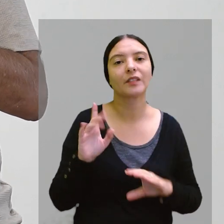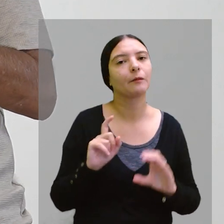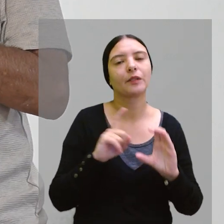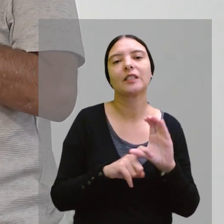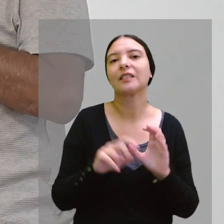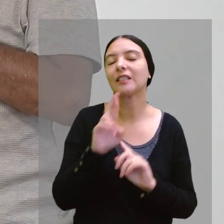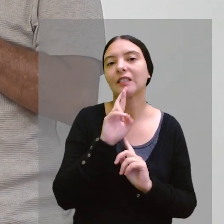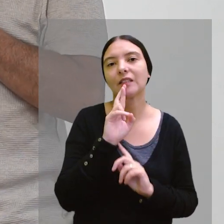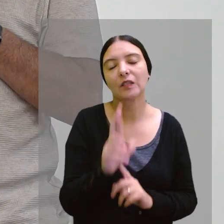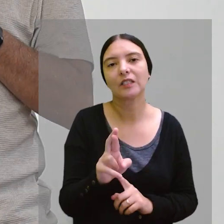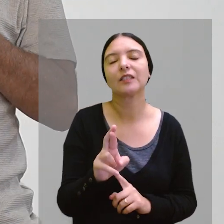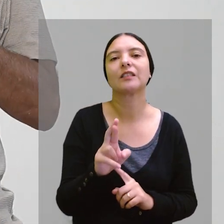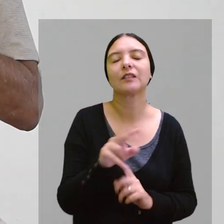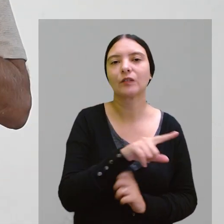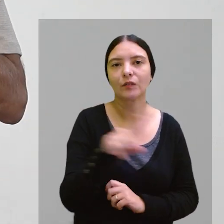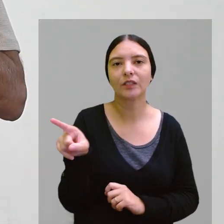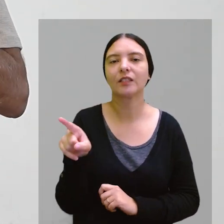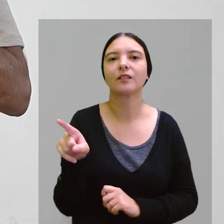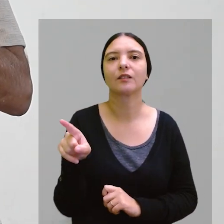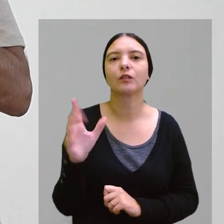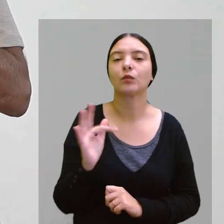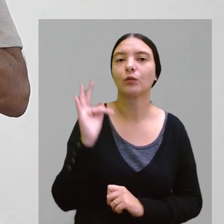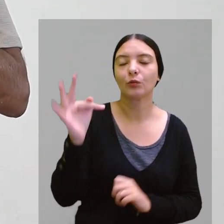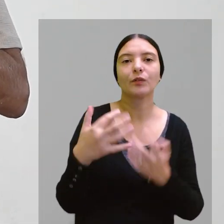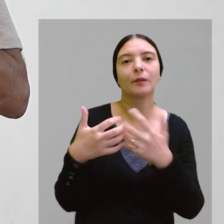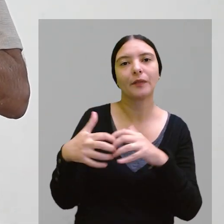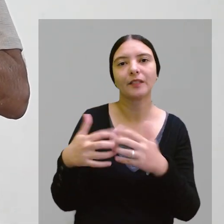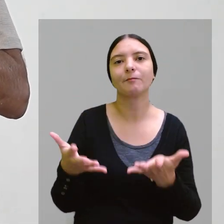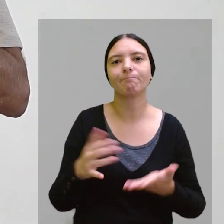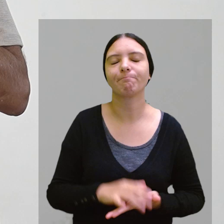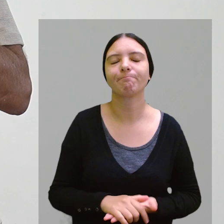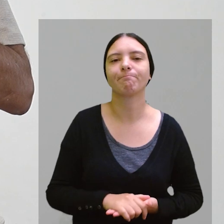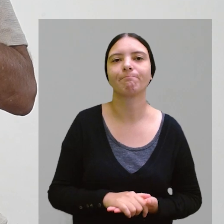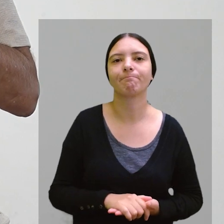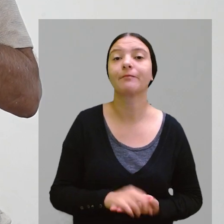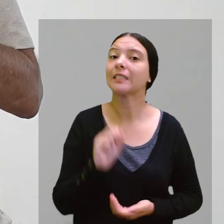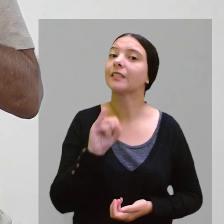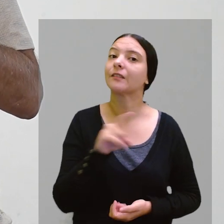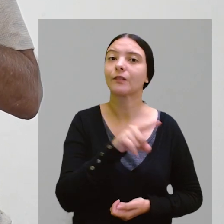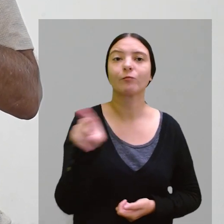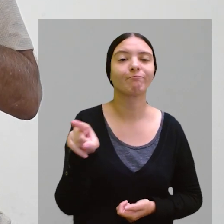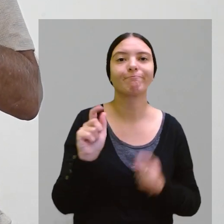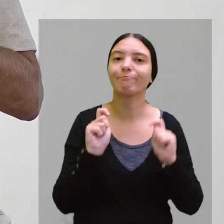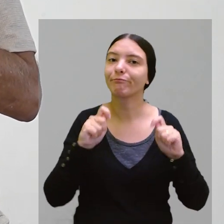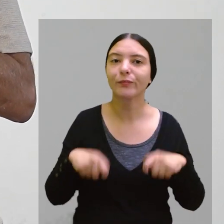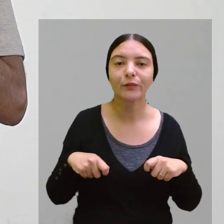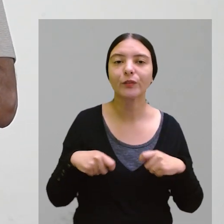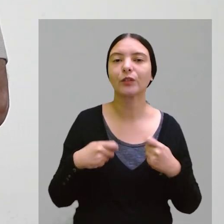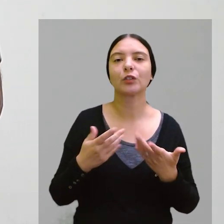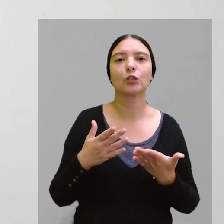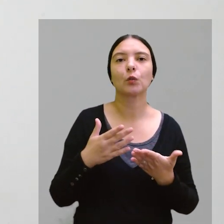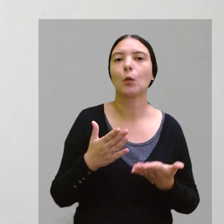depende a resposta que vocês vão obter da máquina. Se vocês não têm capacidade de